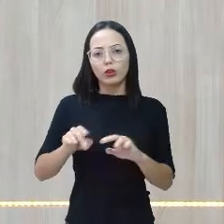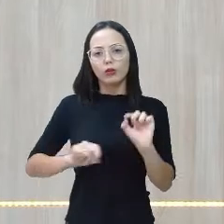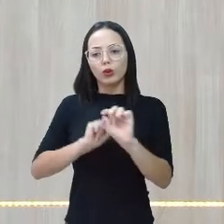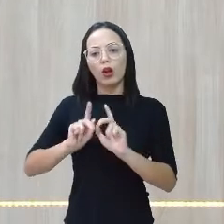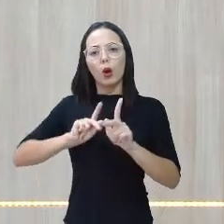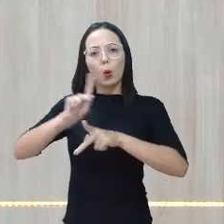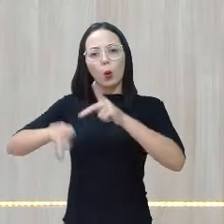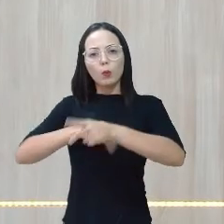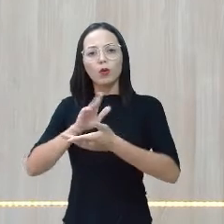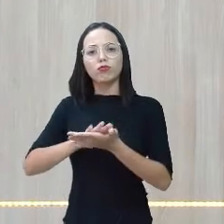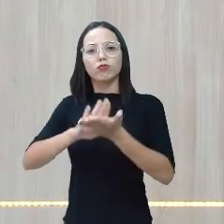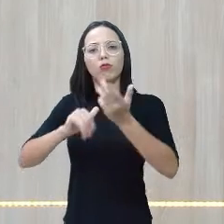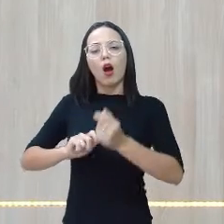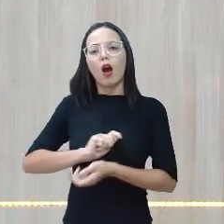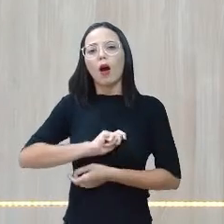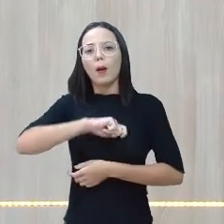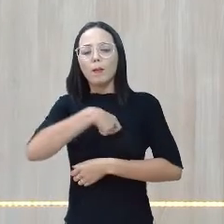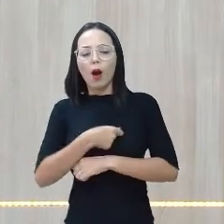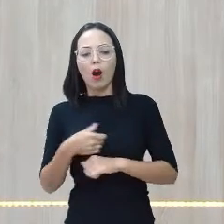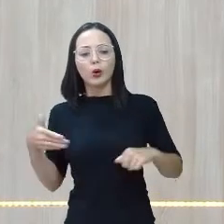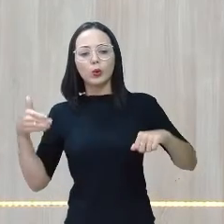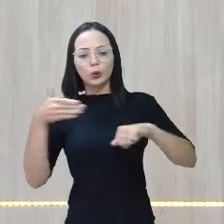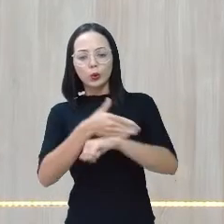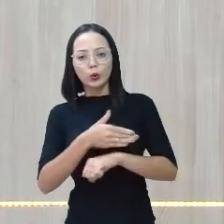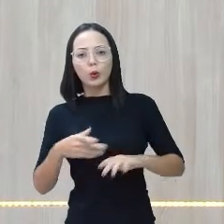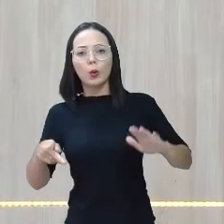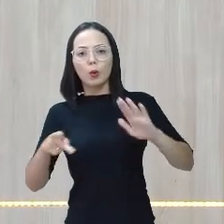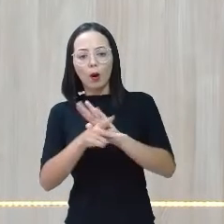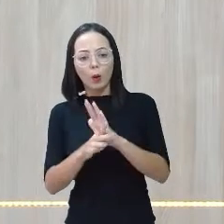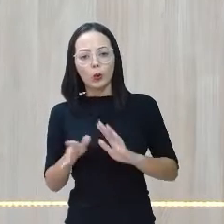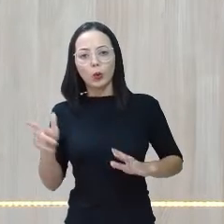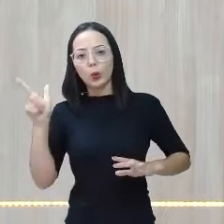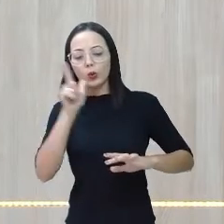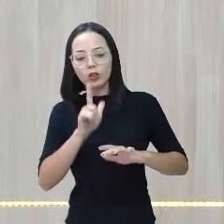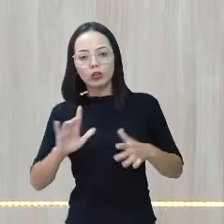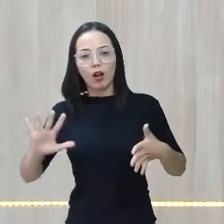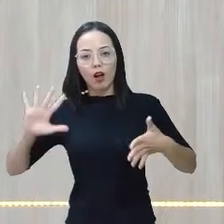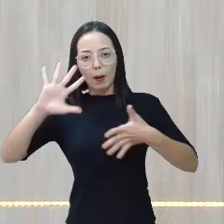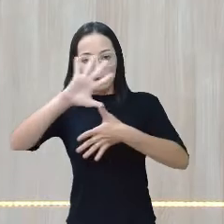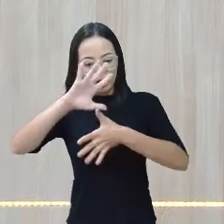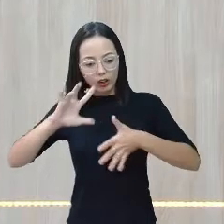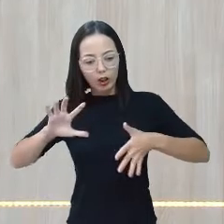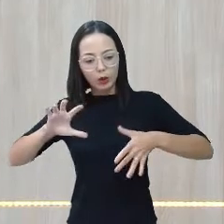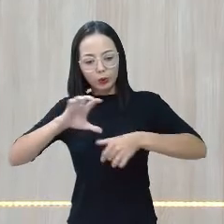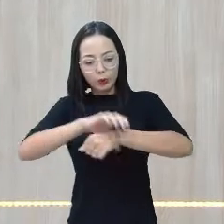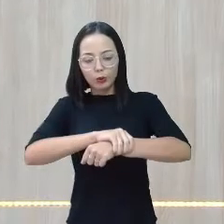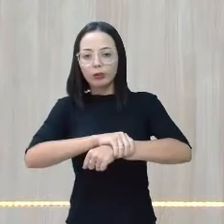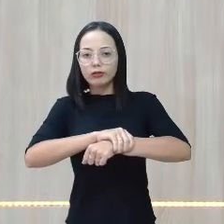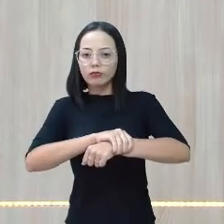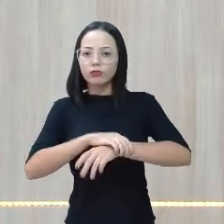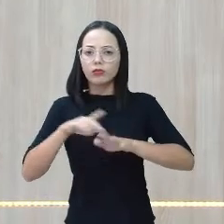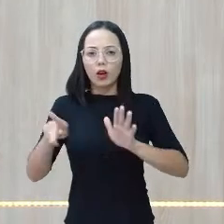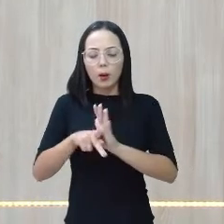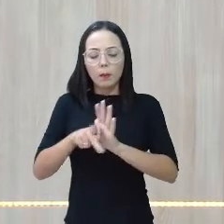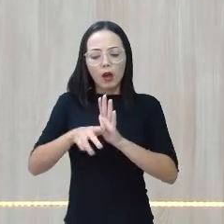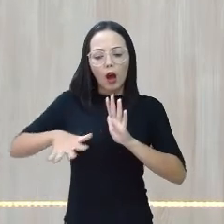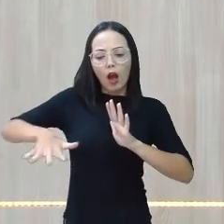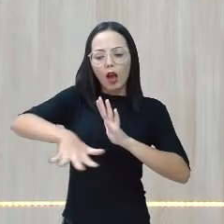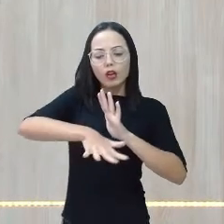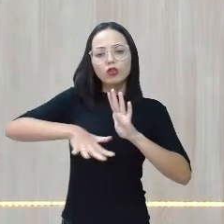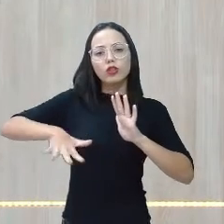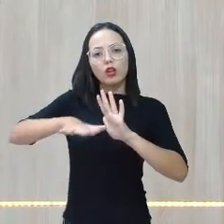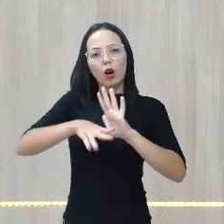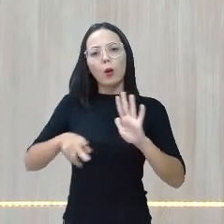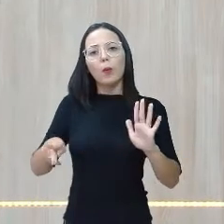espanhóis eles empreenderam, né, um processo de conquista, né, da América. Nós vimos, né, as regiões